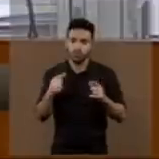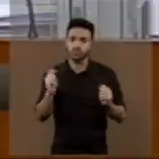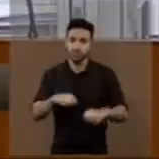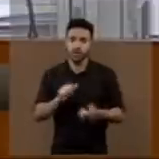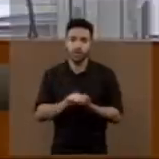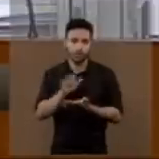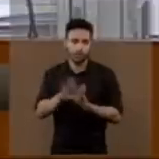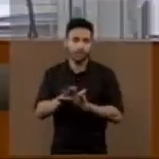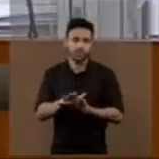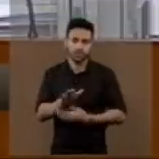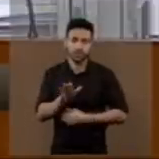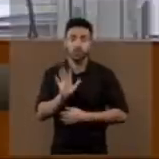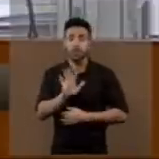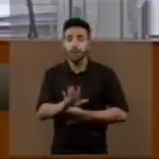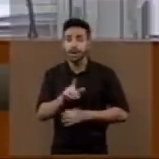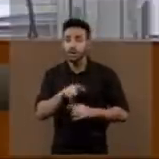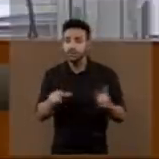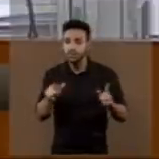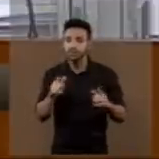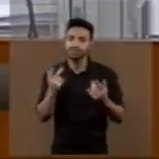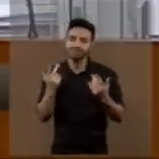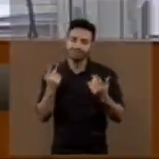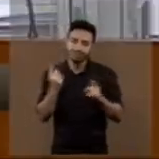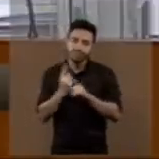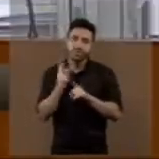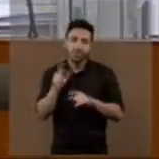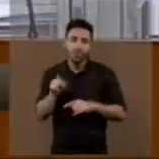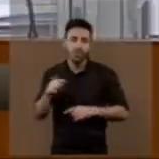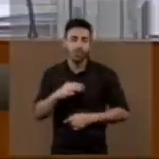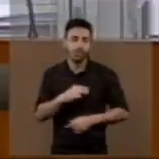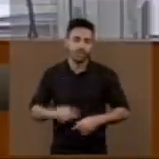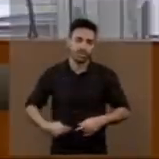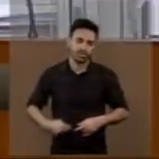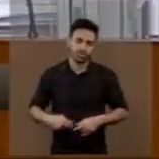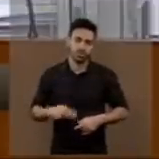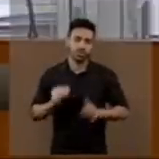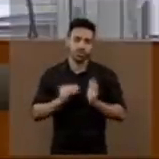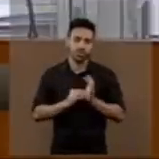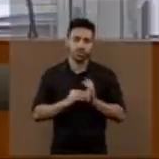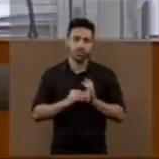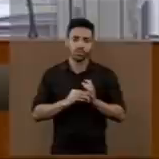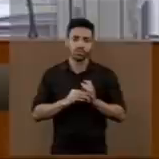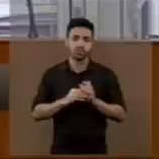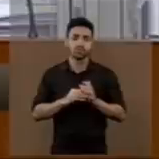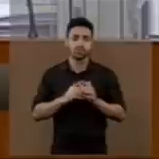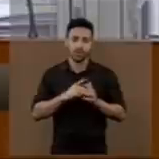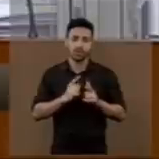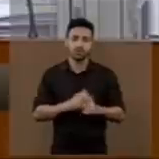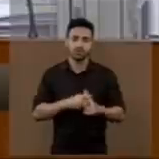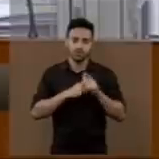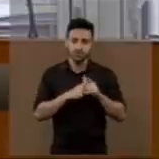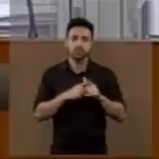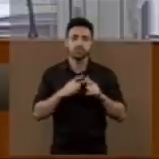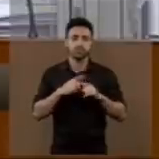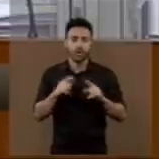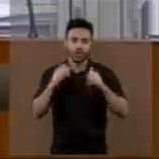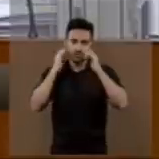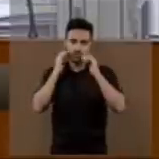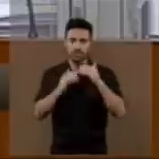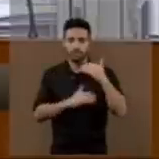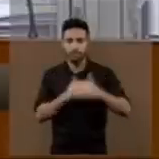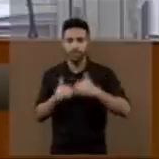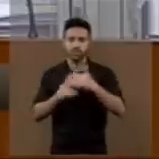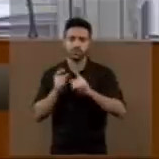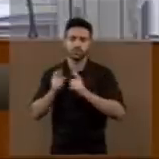eu considerei como, exatamente como o ministro Joaquim lançou, ou seja, tendo efeito suspensivo e garantido o devido processo administrativo.